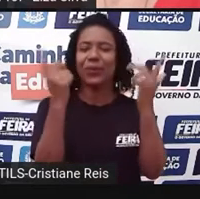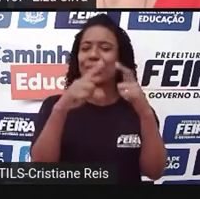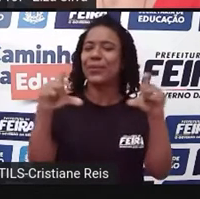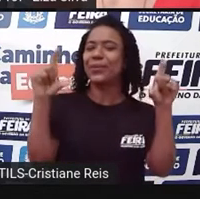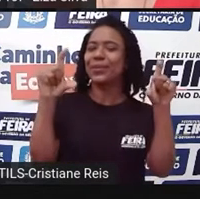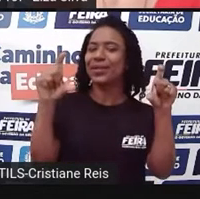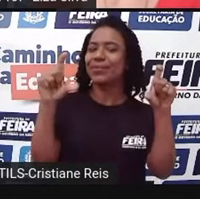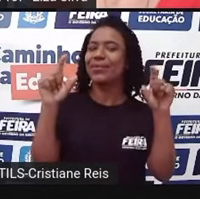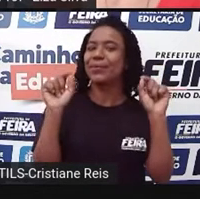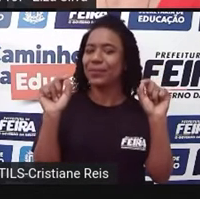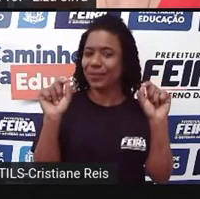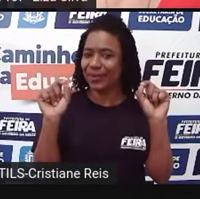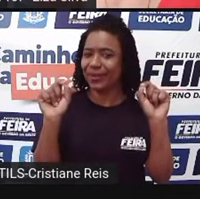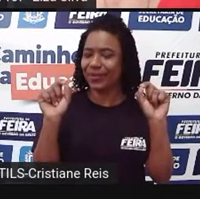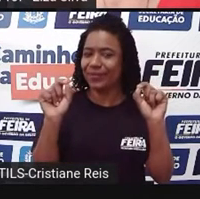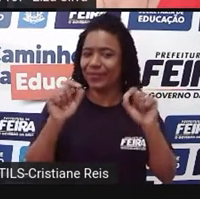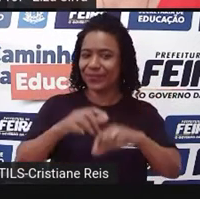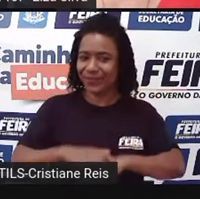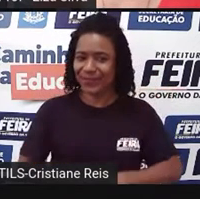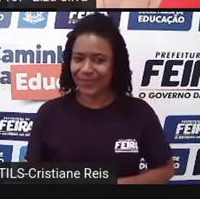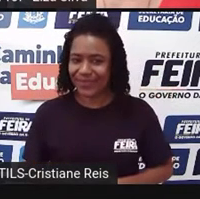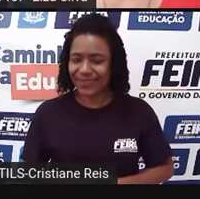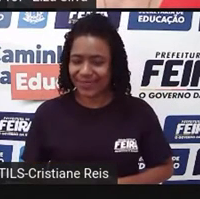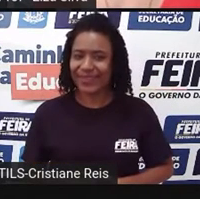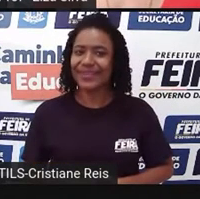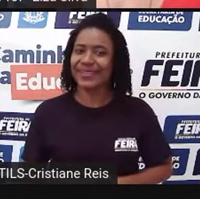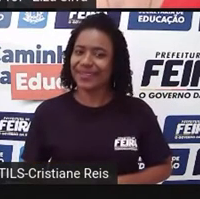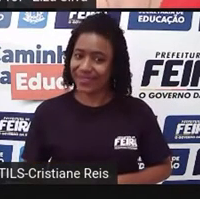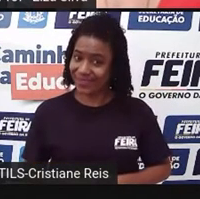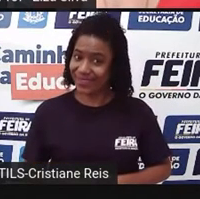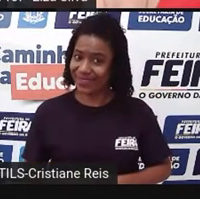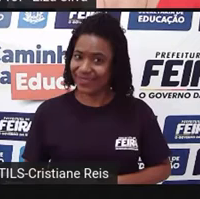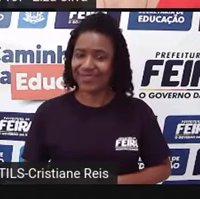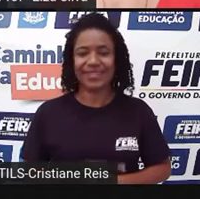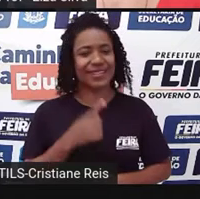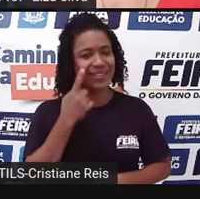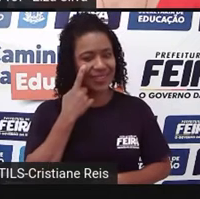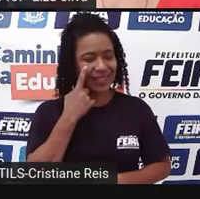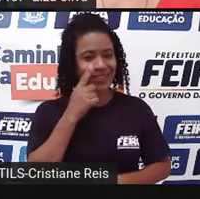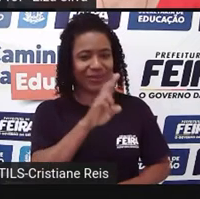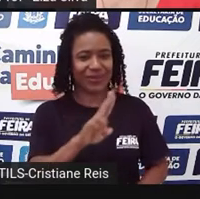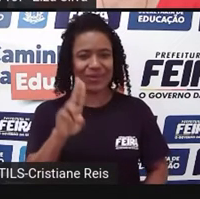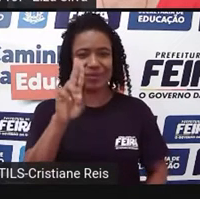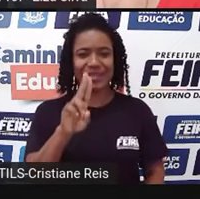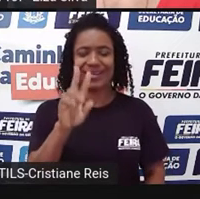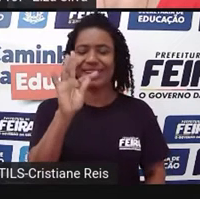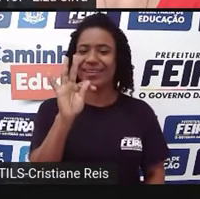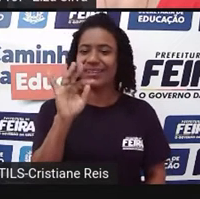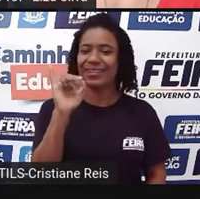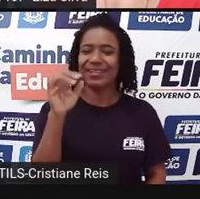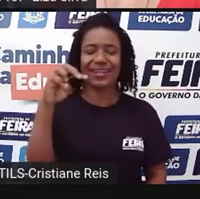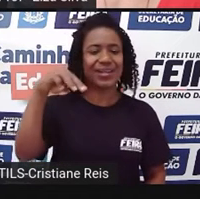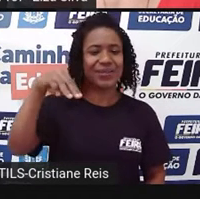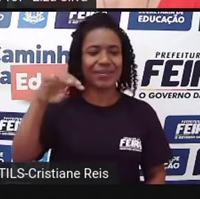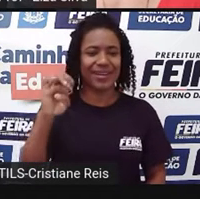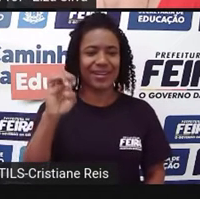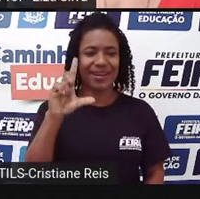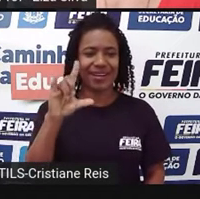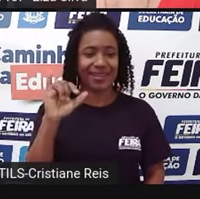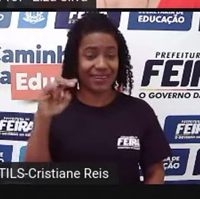aula de hoje e nós vamos falar sobre o que sai milagre time Line